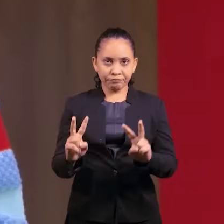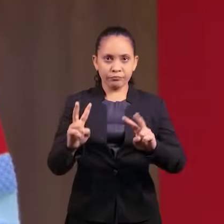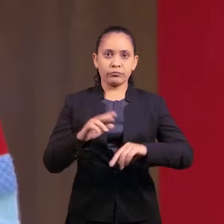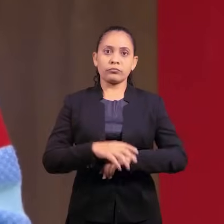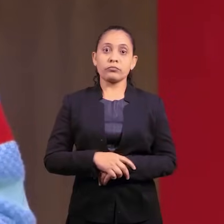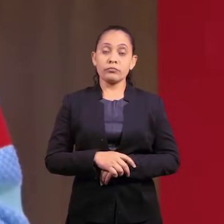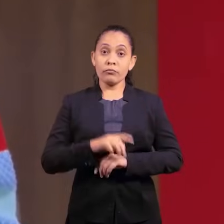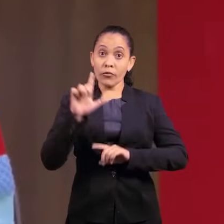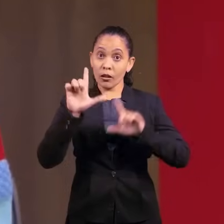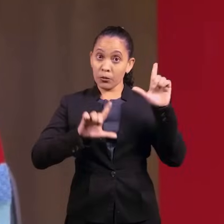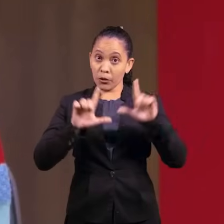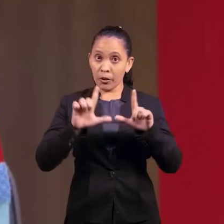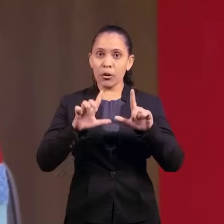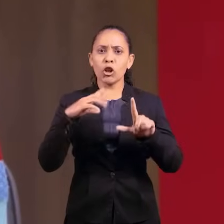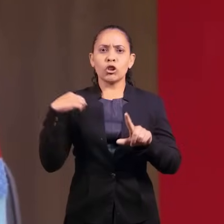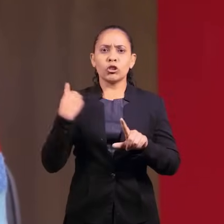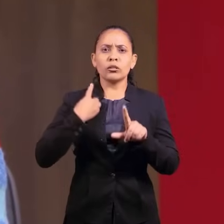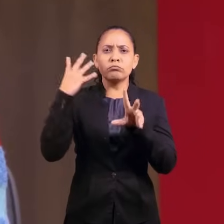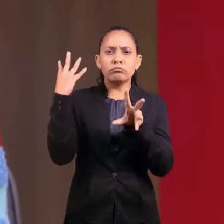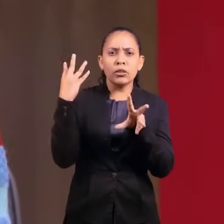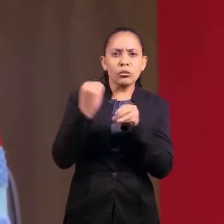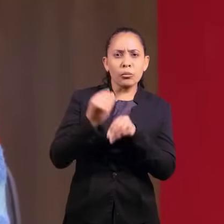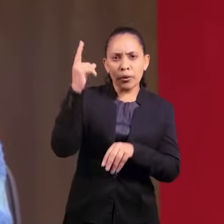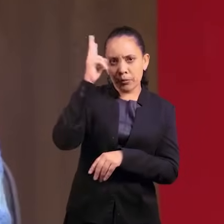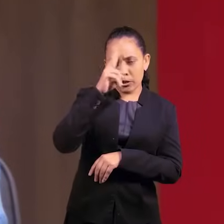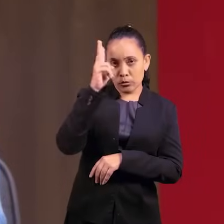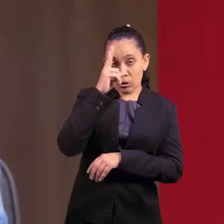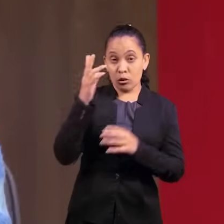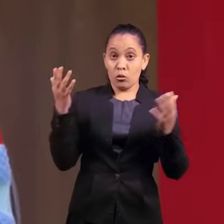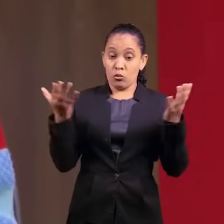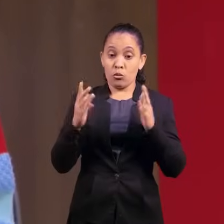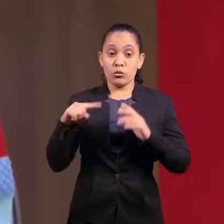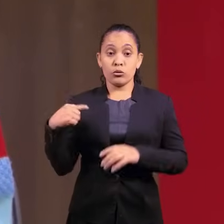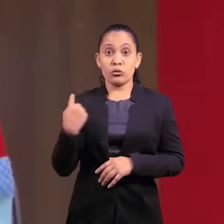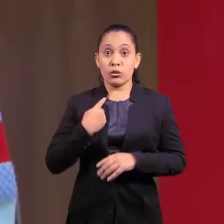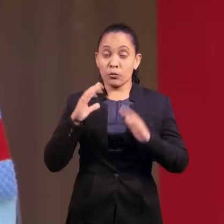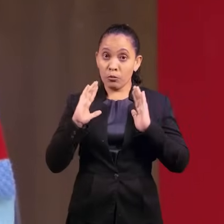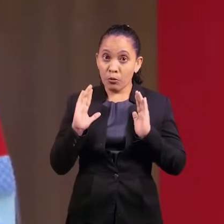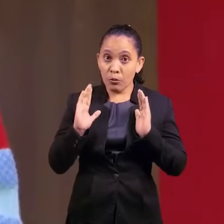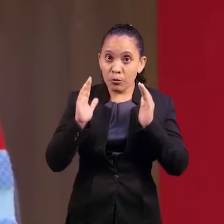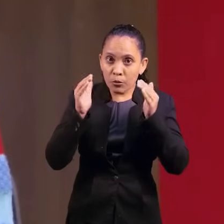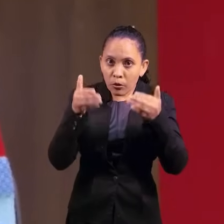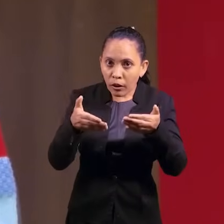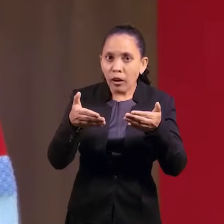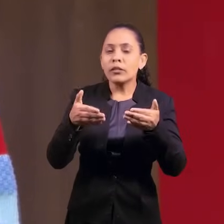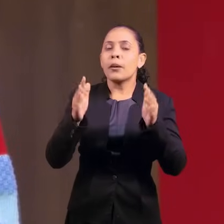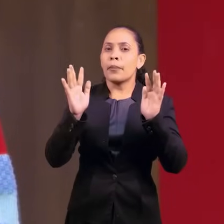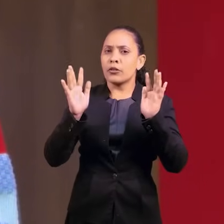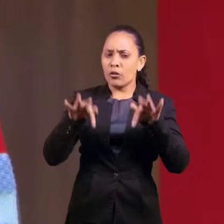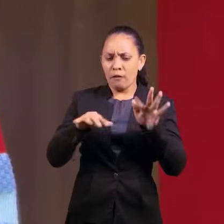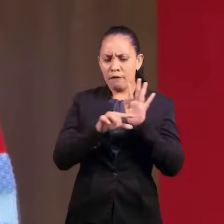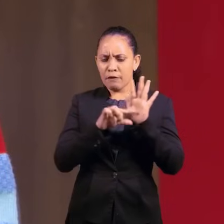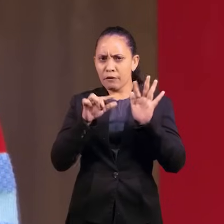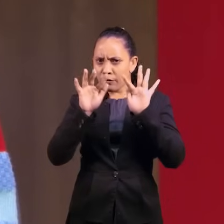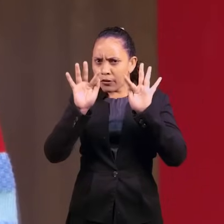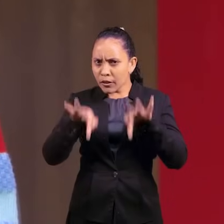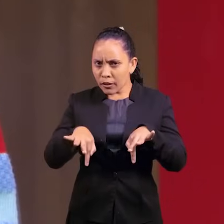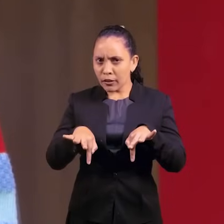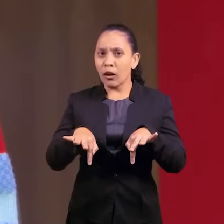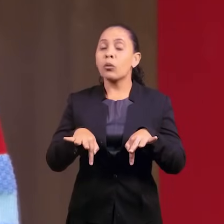nós contamos, resumimos a história. E hoje nós vamos focar nessa parte final, em que nós vamos falar